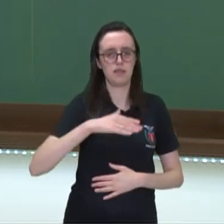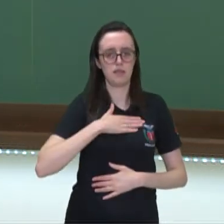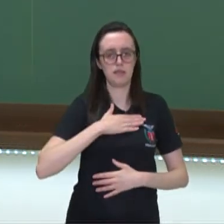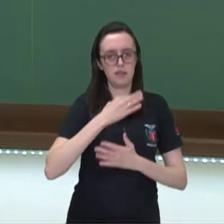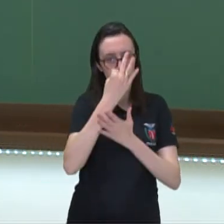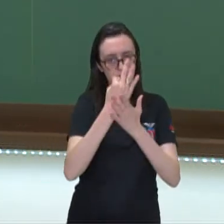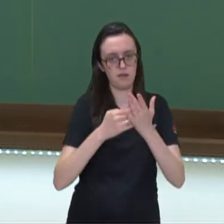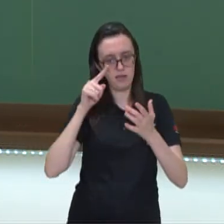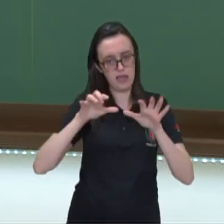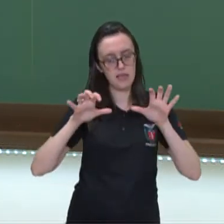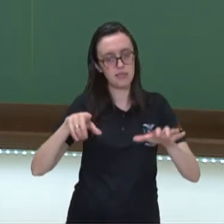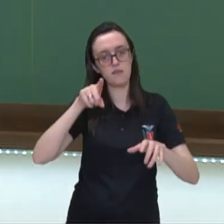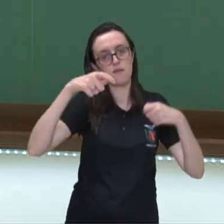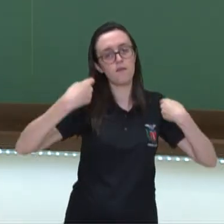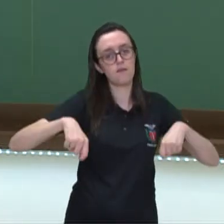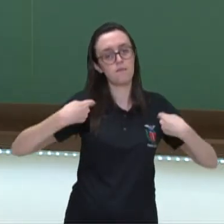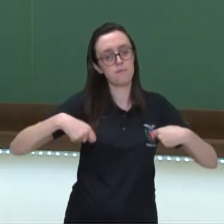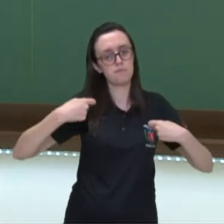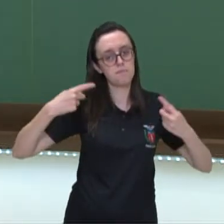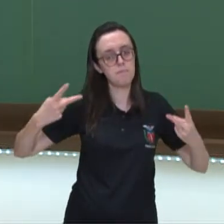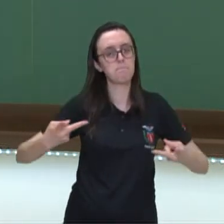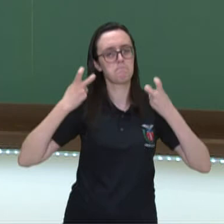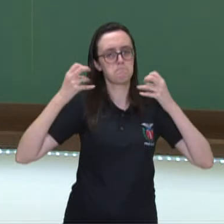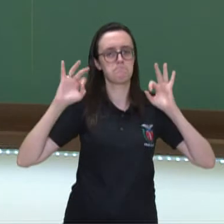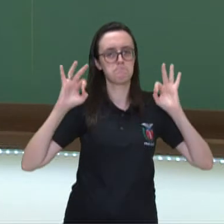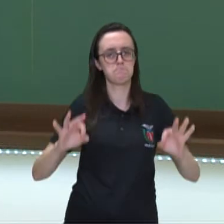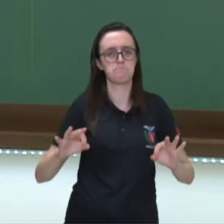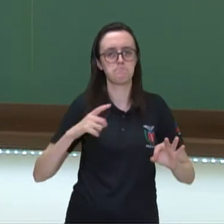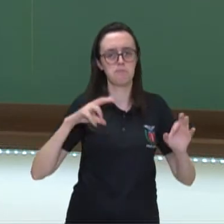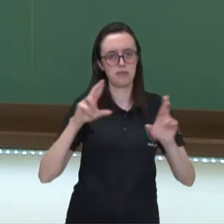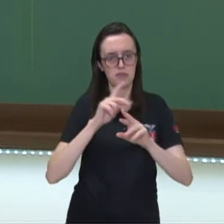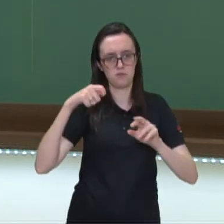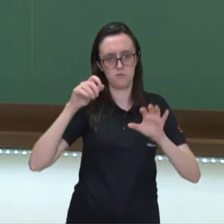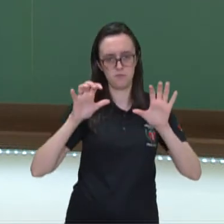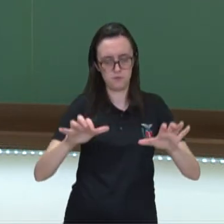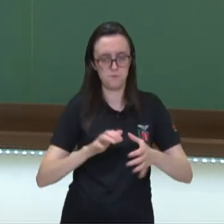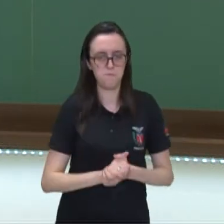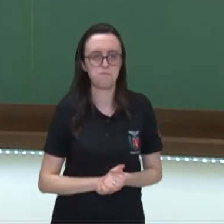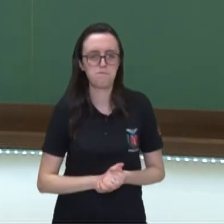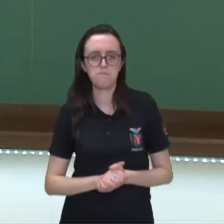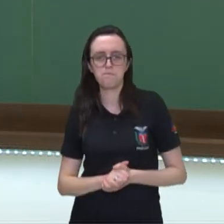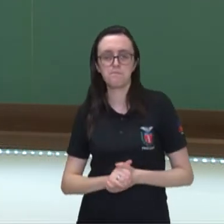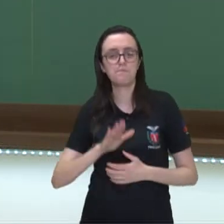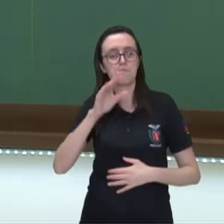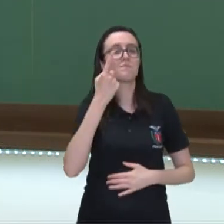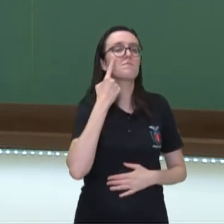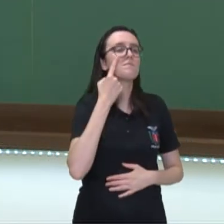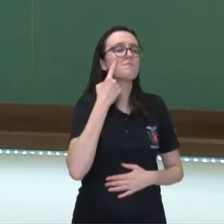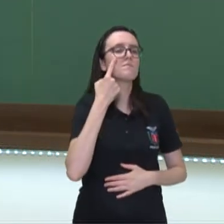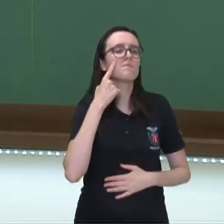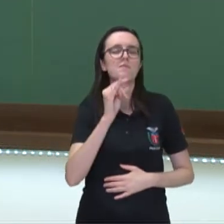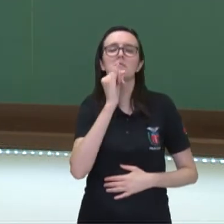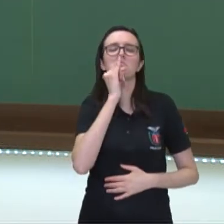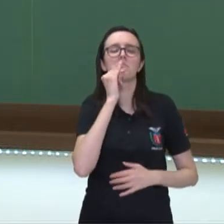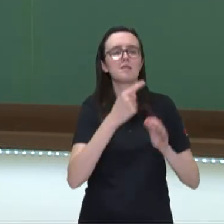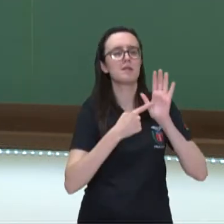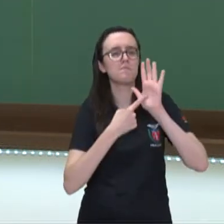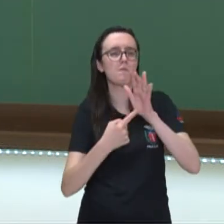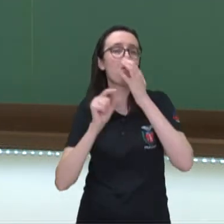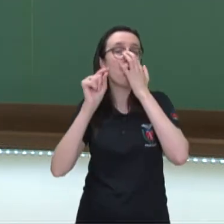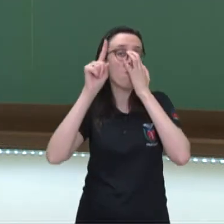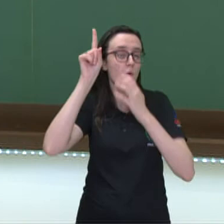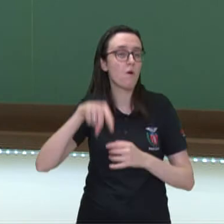texto. Então, é isso que você precisa perceber em relação a isso. Olha lá num exemplo,